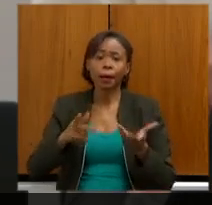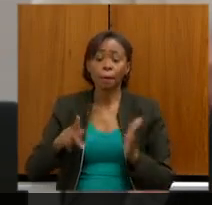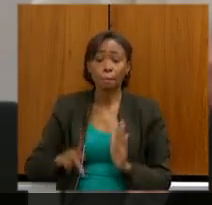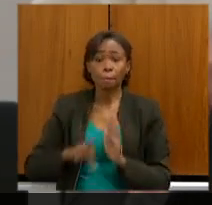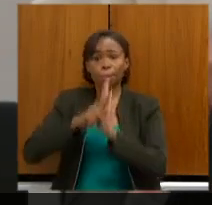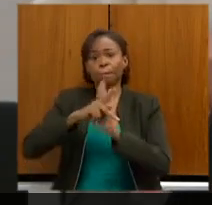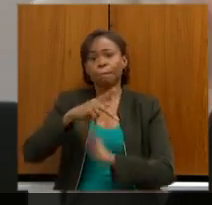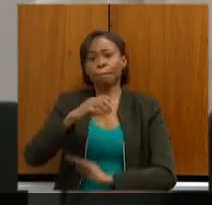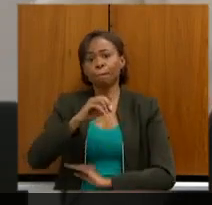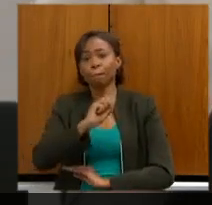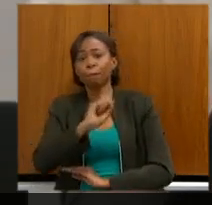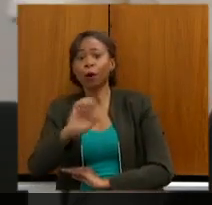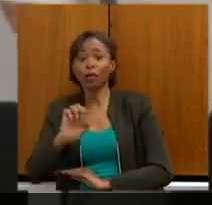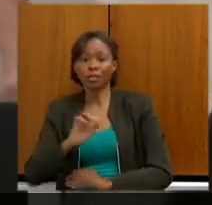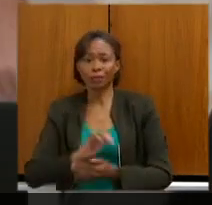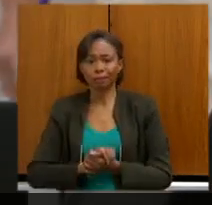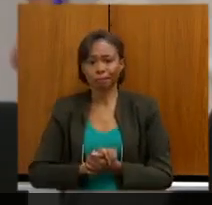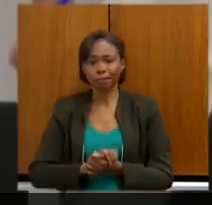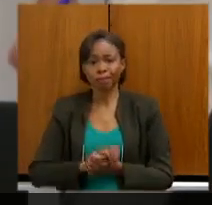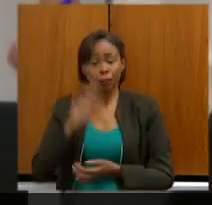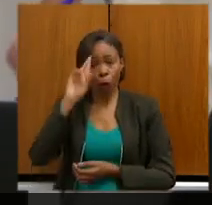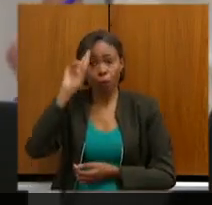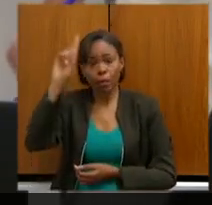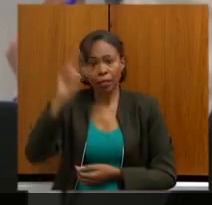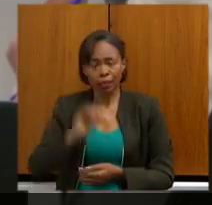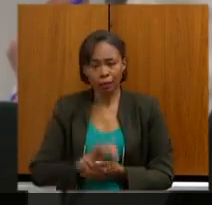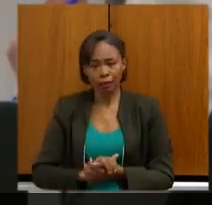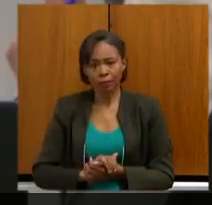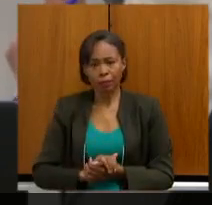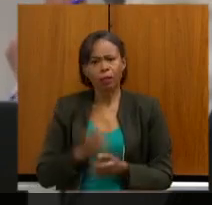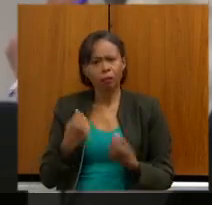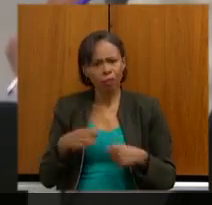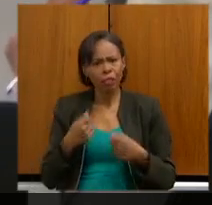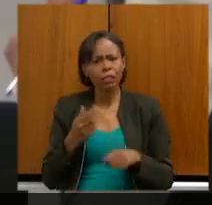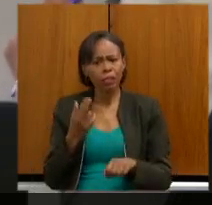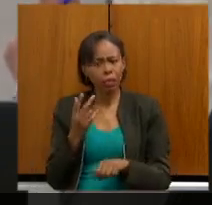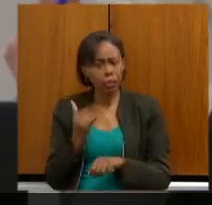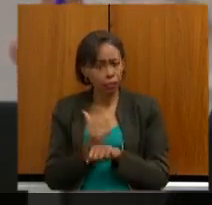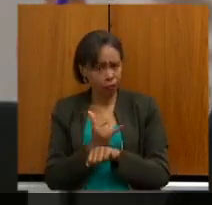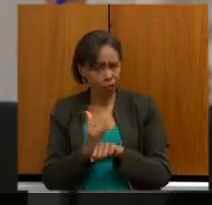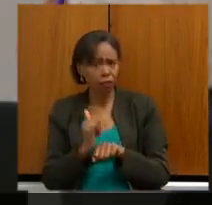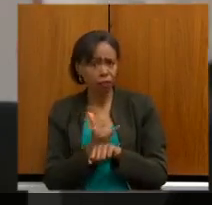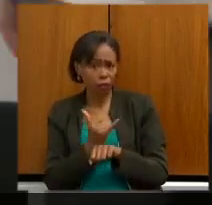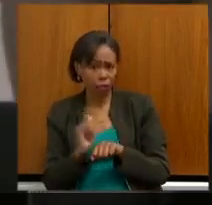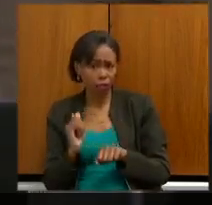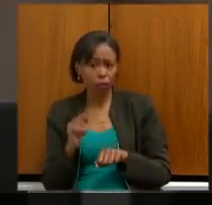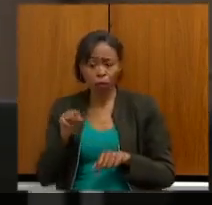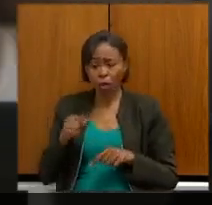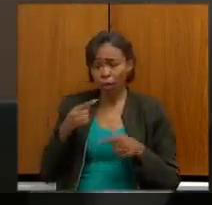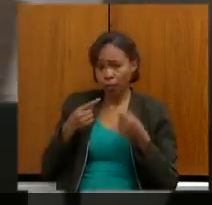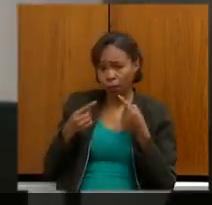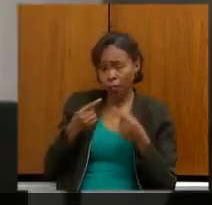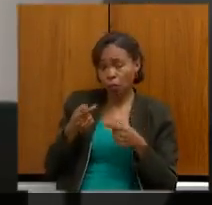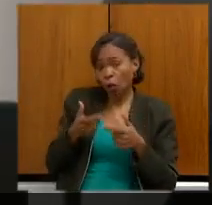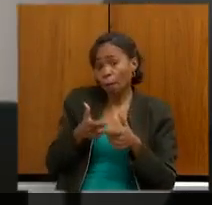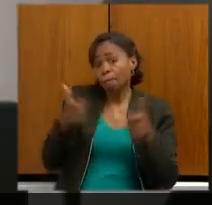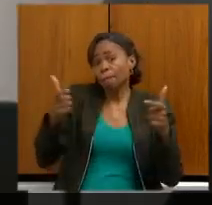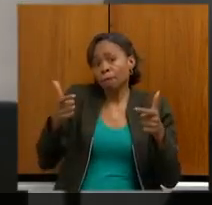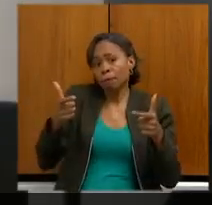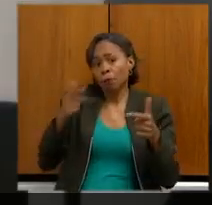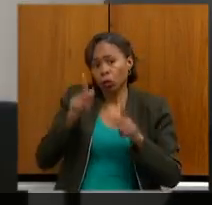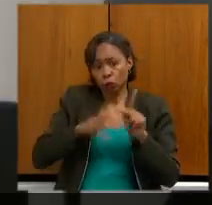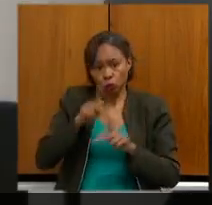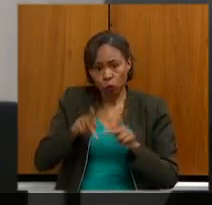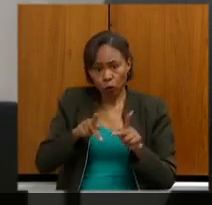é possível pensar estratégia para que o trabalho da mesa atingir o máximo de pessoas possíveis como por exemplo a criação de uma